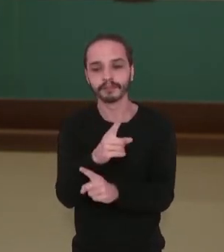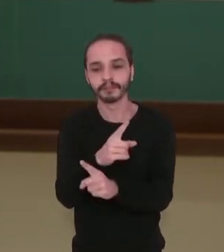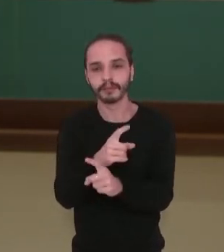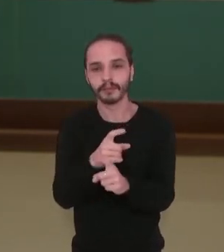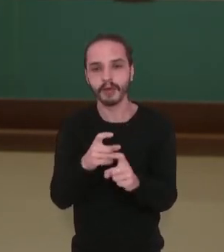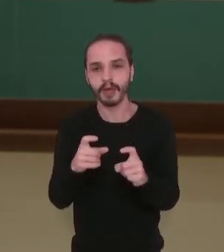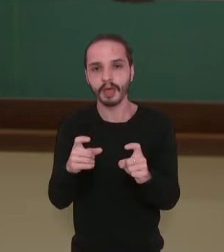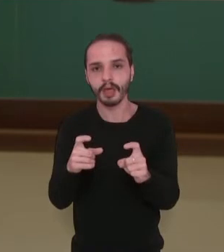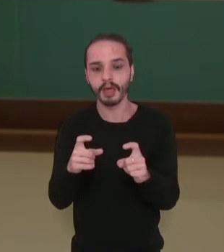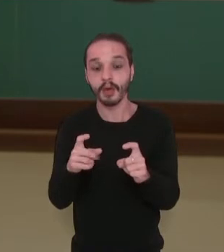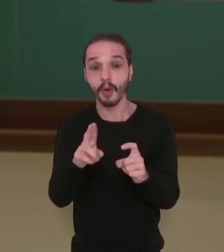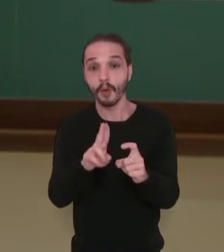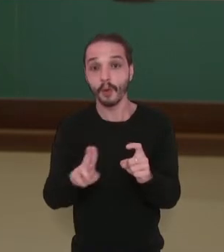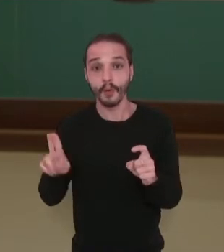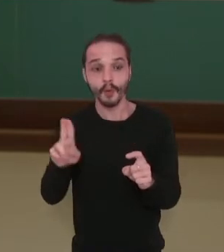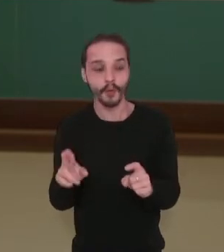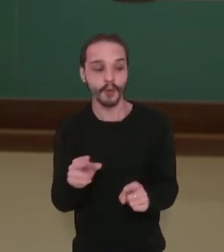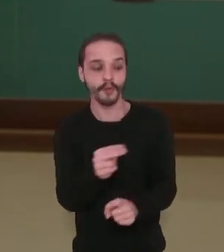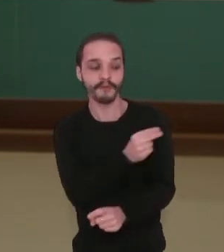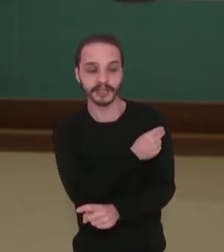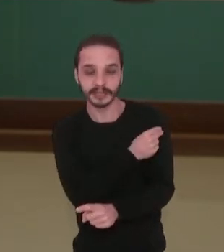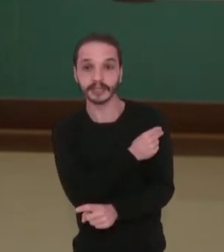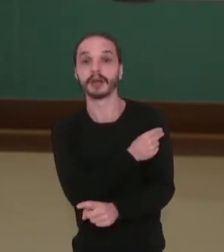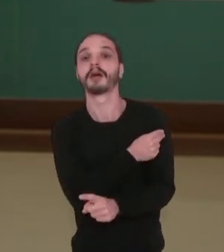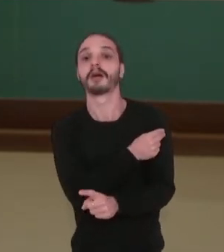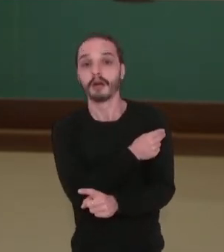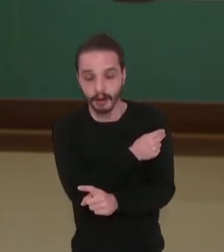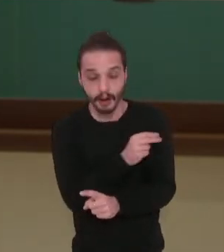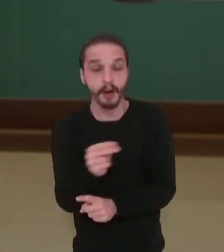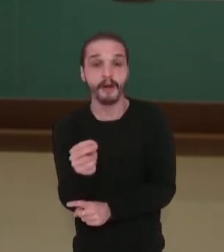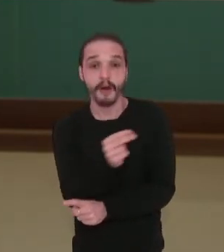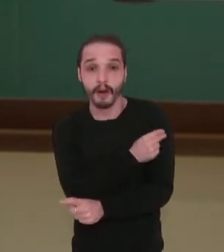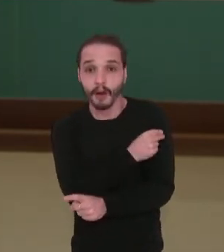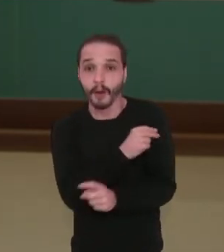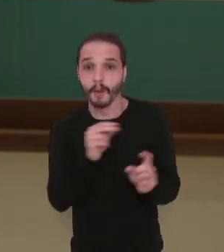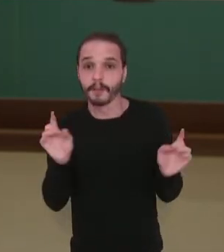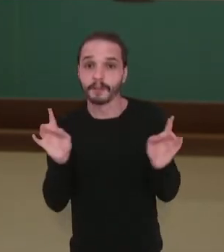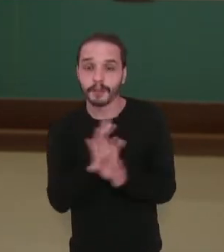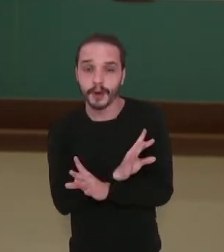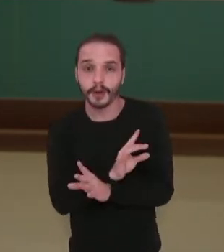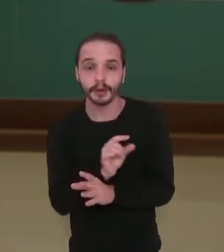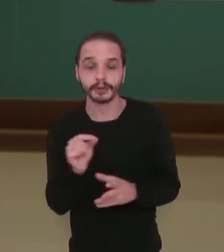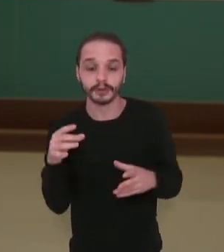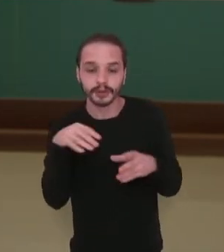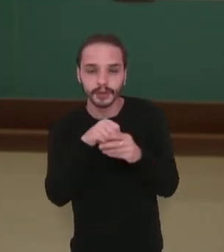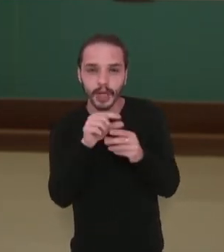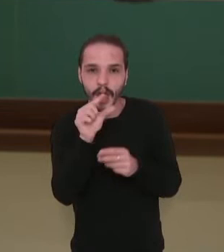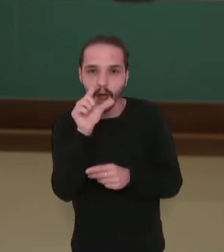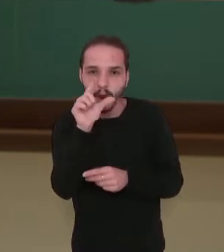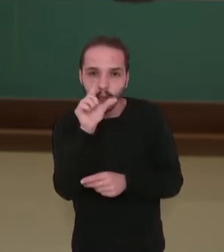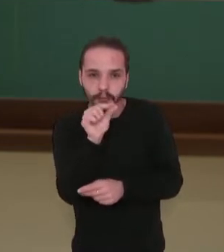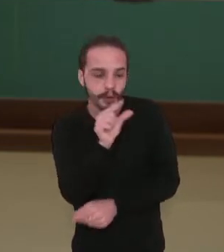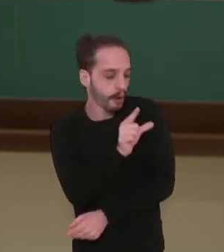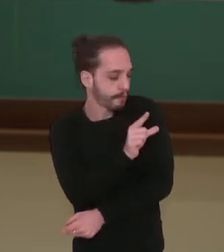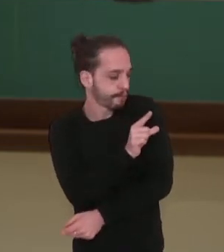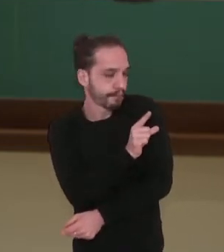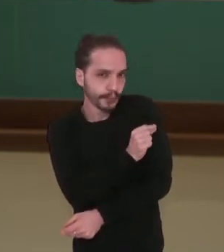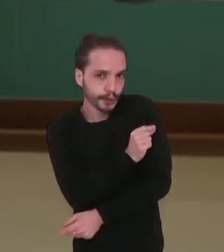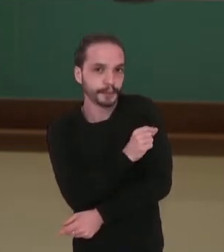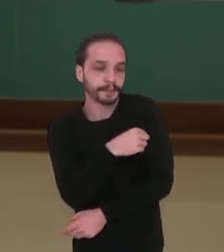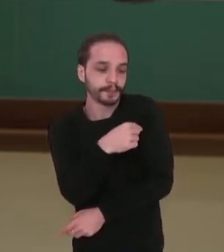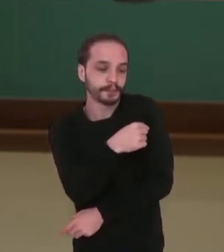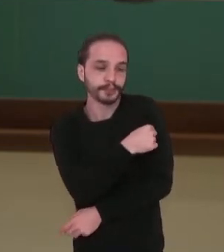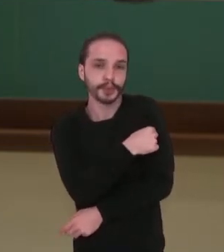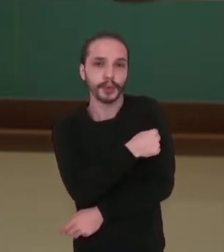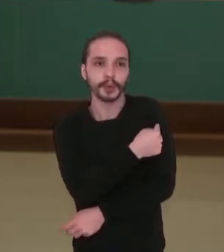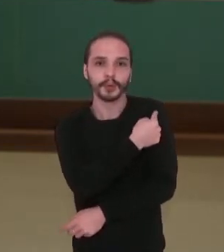na produção de vacina. Quando tomamos uma vacina, a substância que está ali, né? Essa substância que vai entrar no nosso